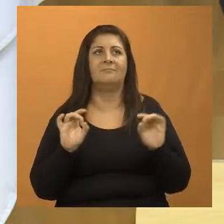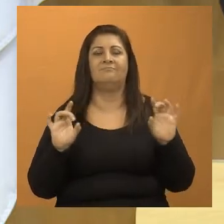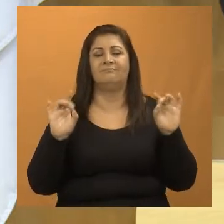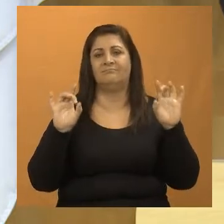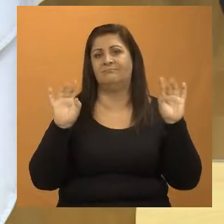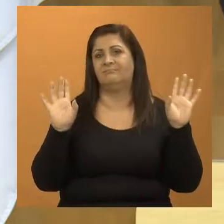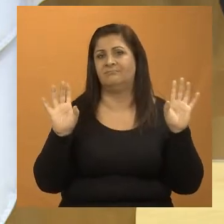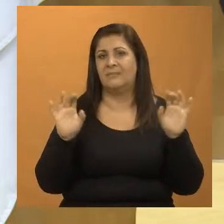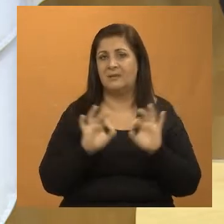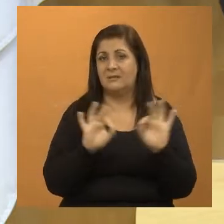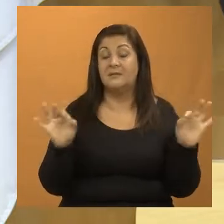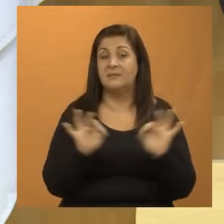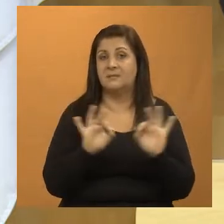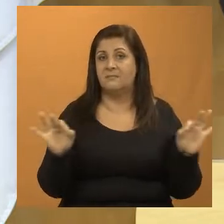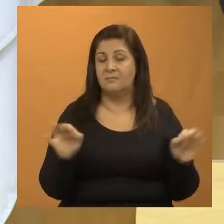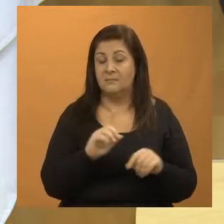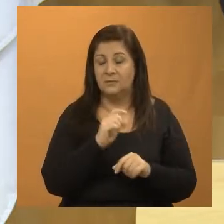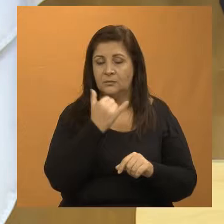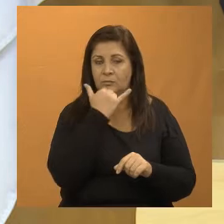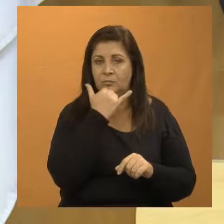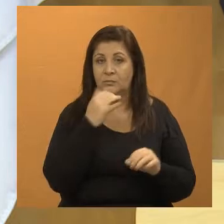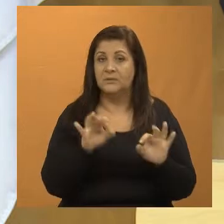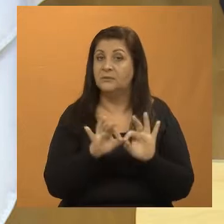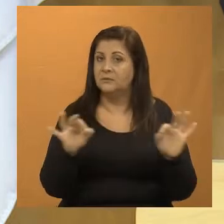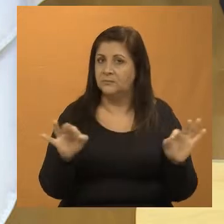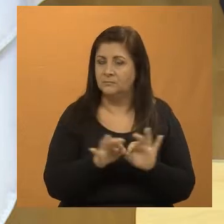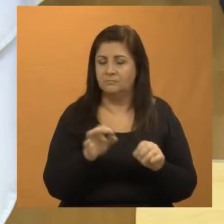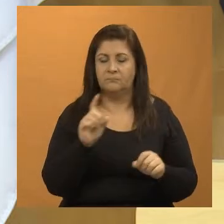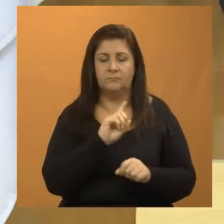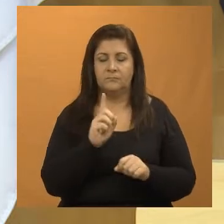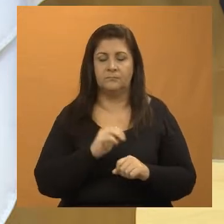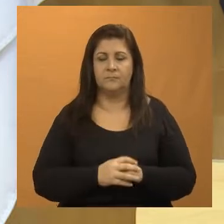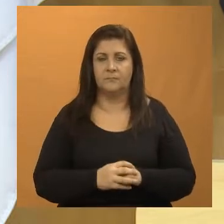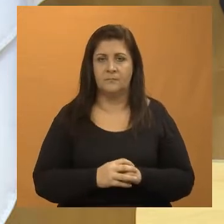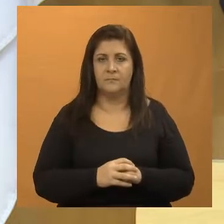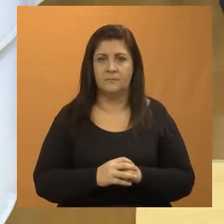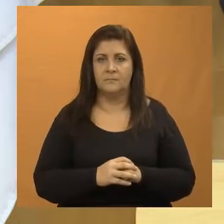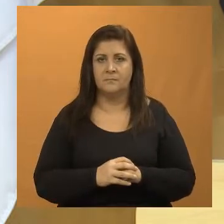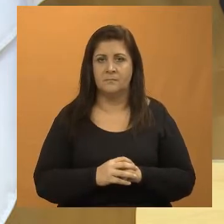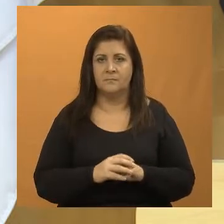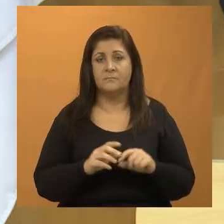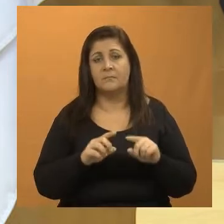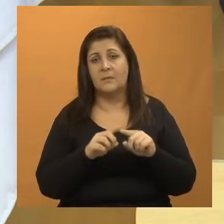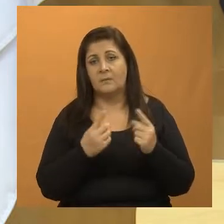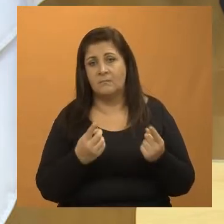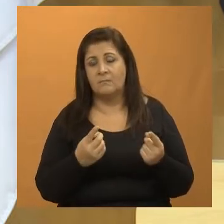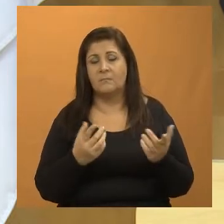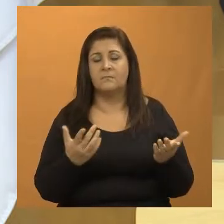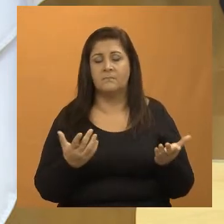comércio, de uma escola, de uma creche, que não é simples, mas é muito mais simplificado do que do estádio.